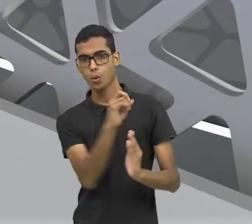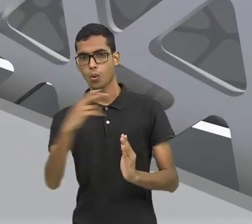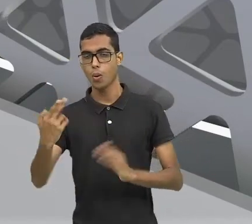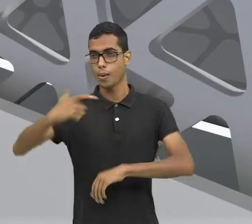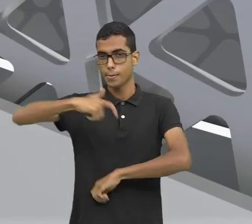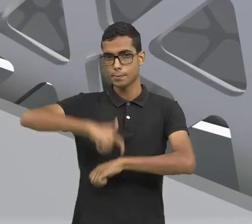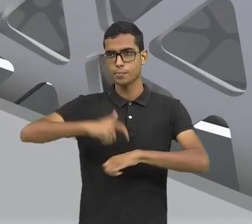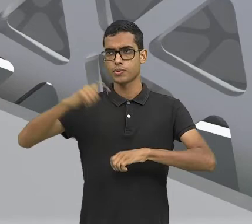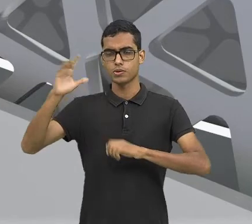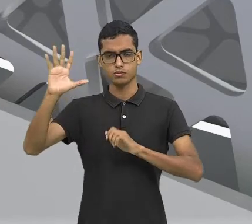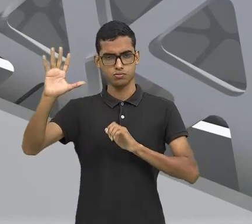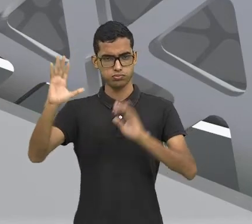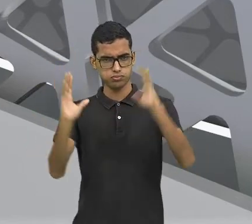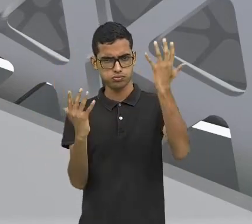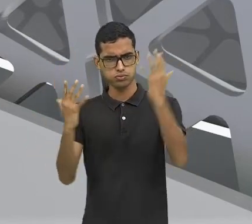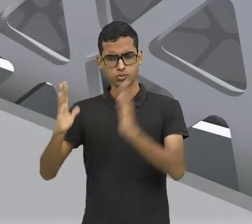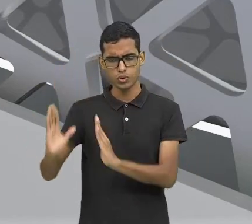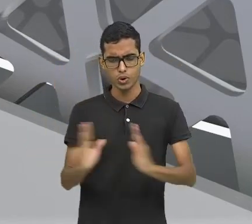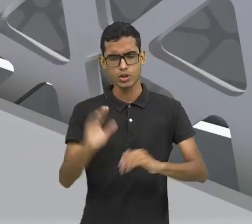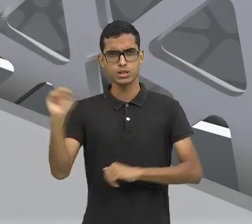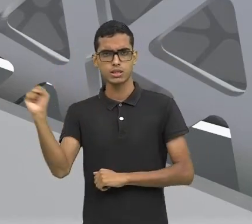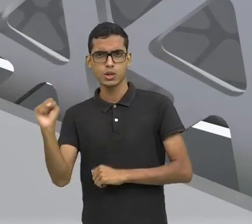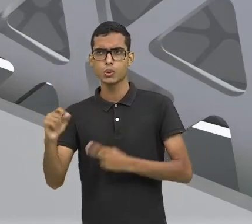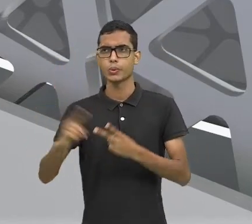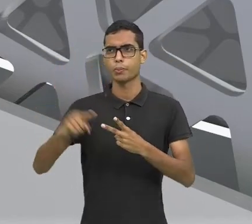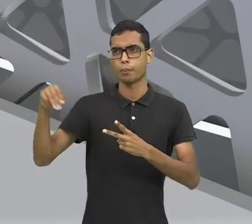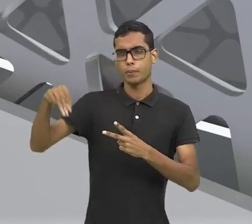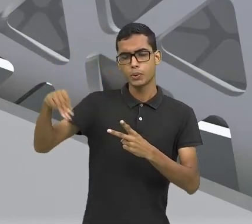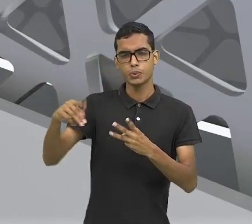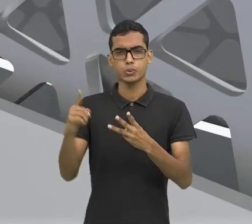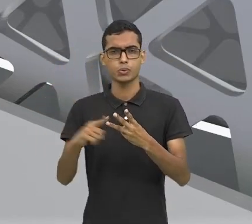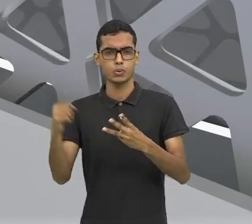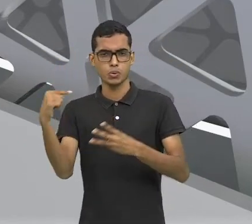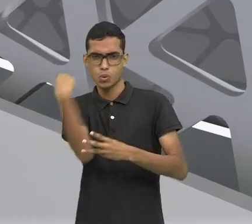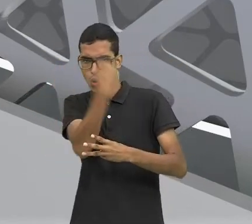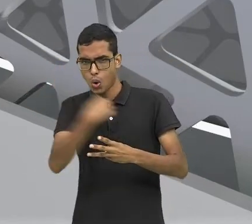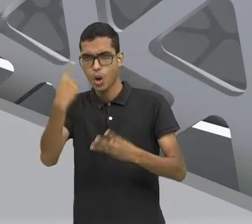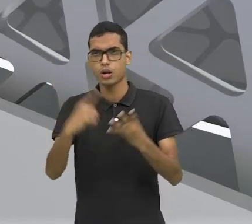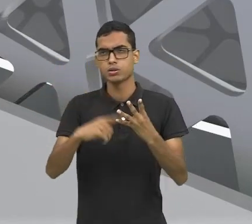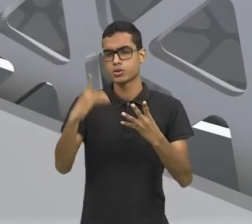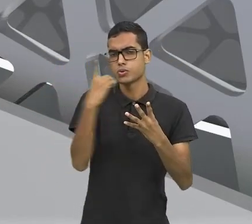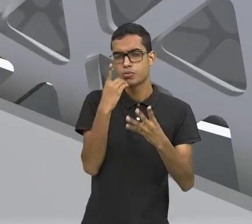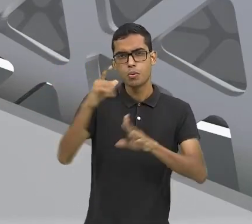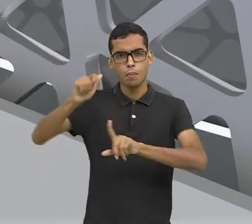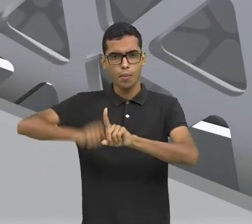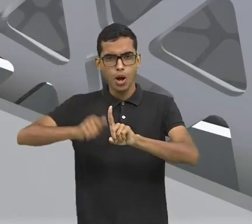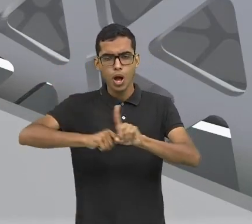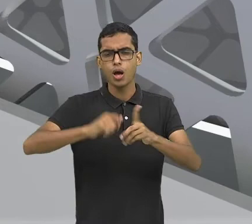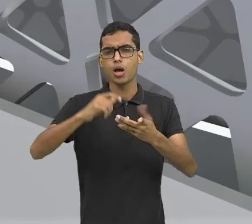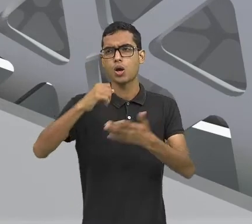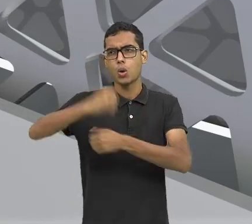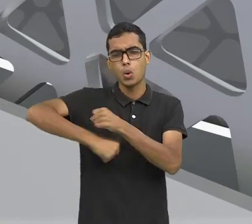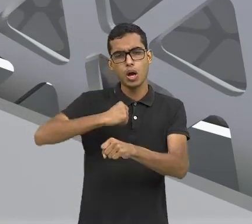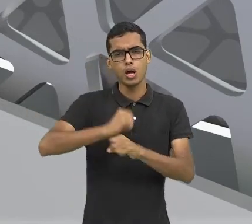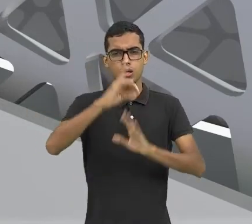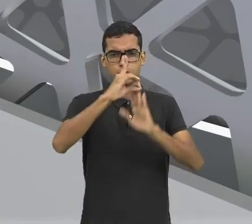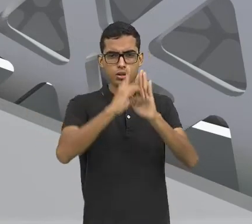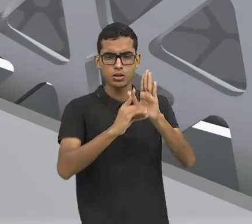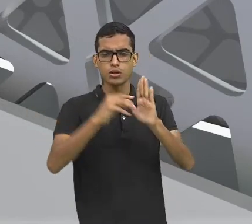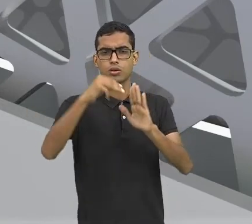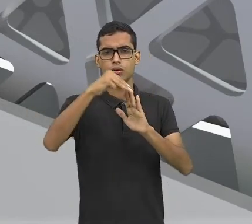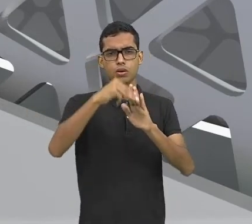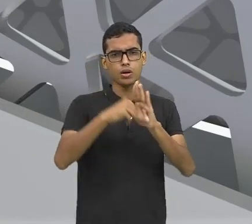cronológico, que indica para a gente segundo, minuto, hora, dia, meses, anos, décadas,